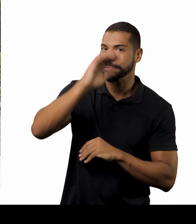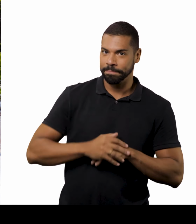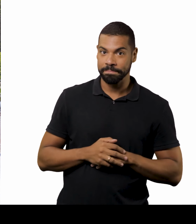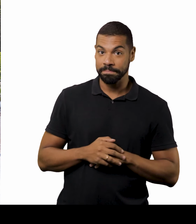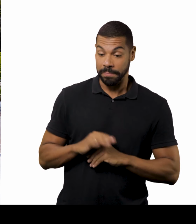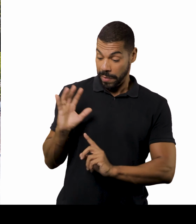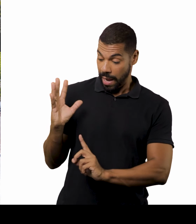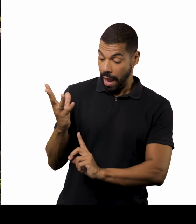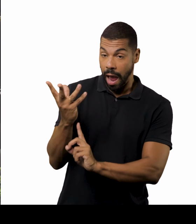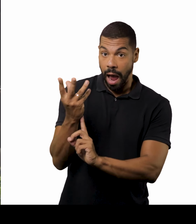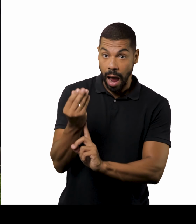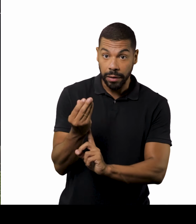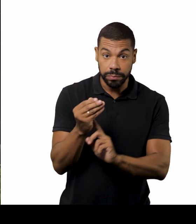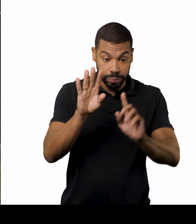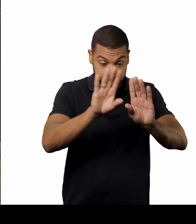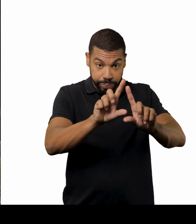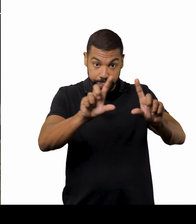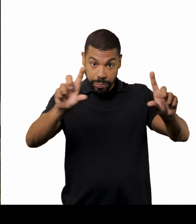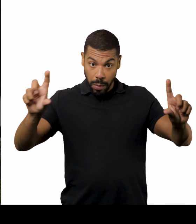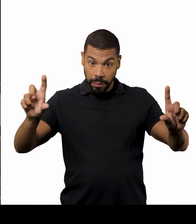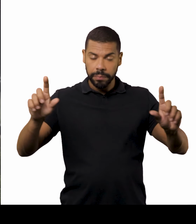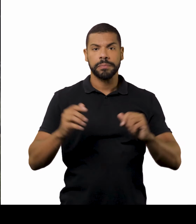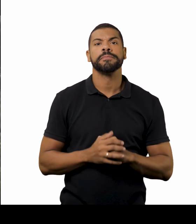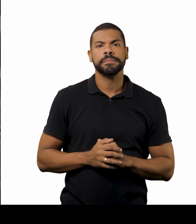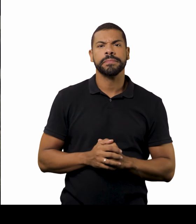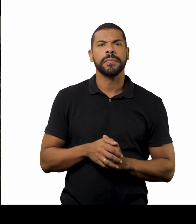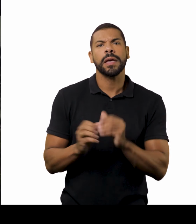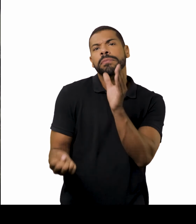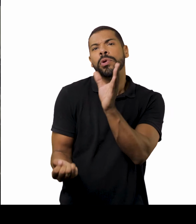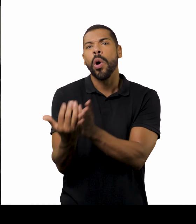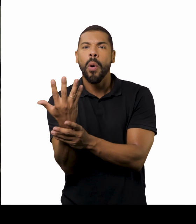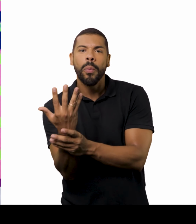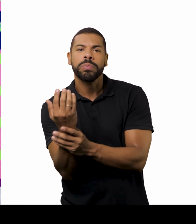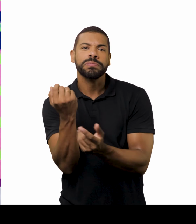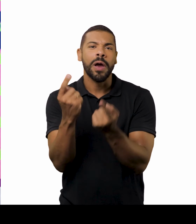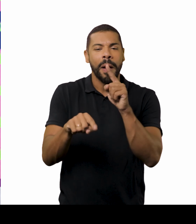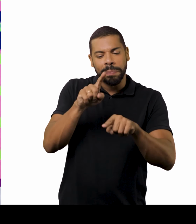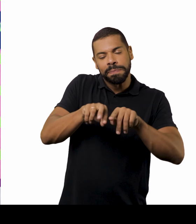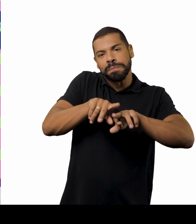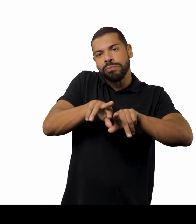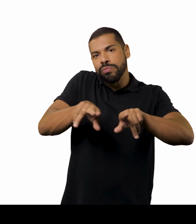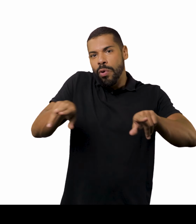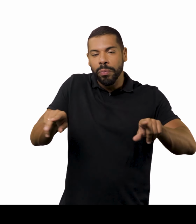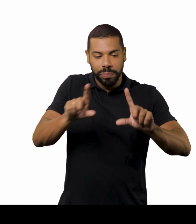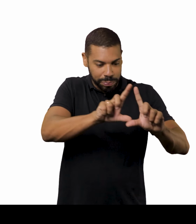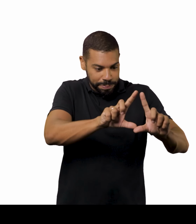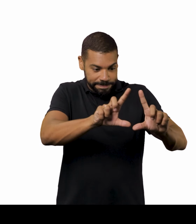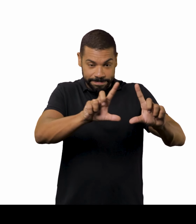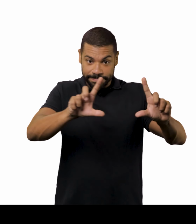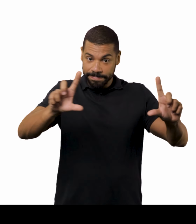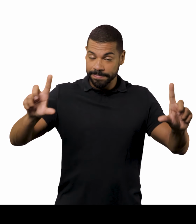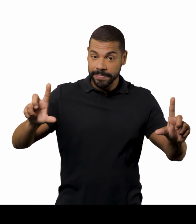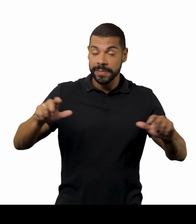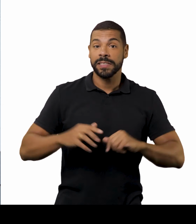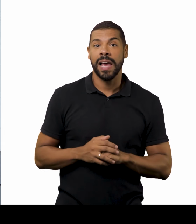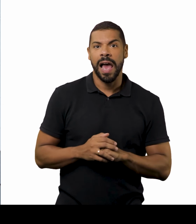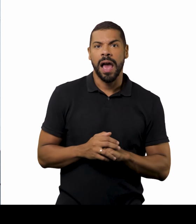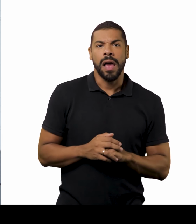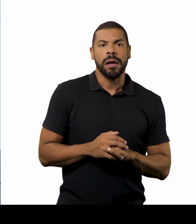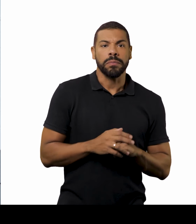foi inspirada em um mural que se chama Portal Interdimensional. Então a gente pegou elementos desse mural e montamos